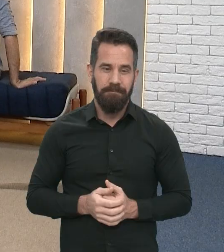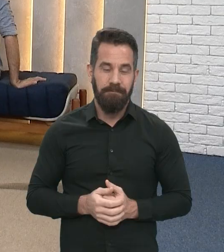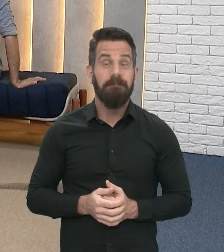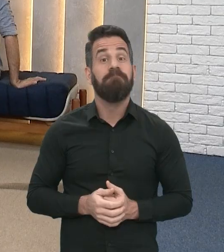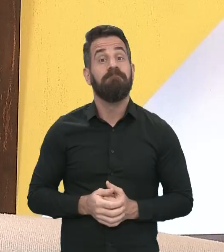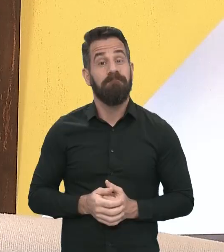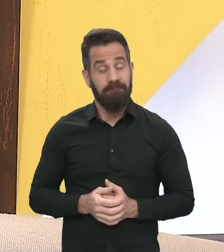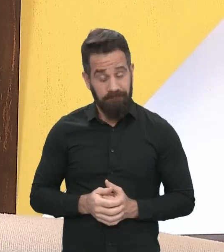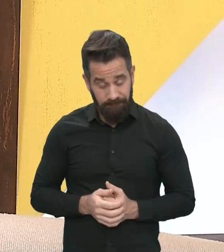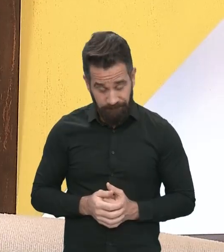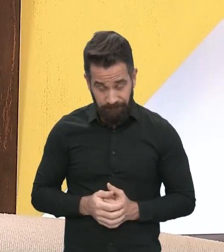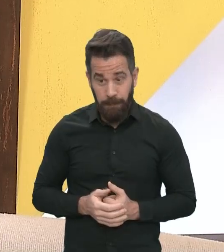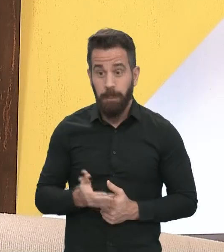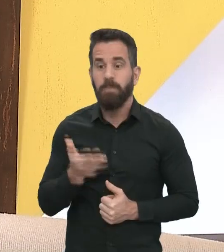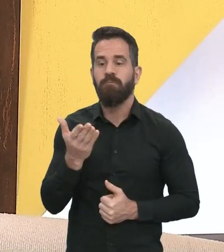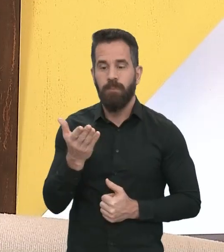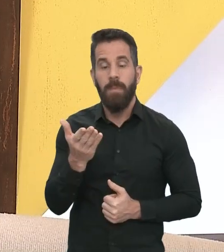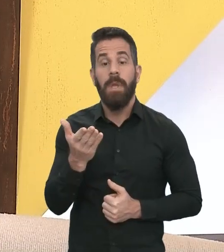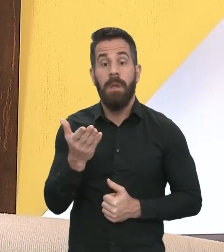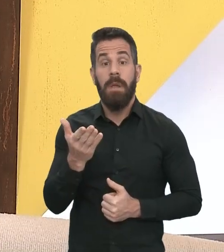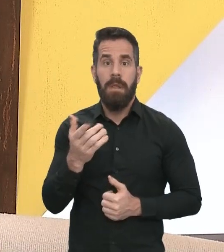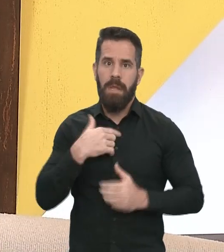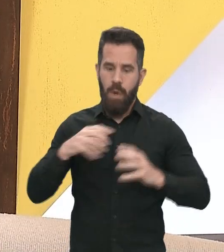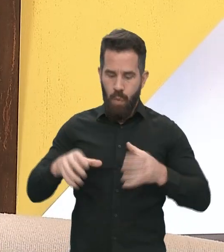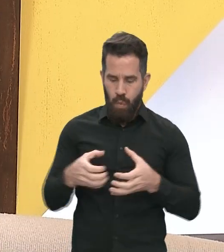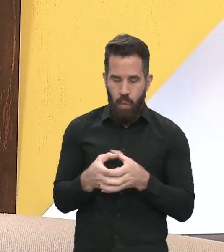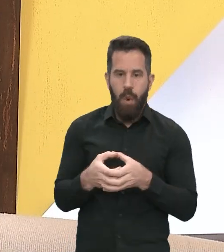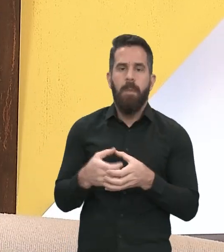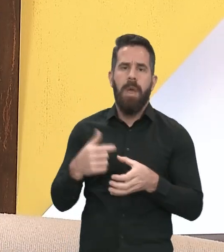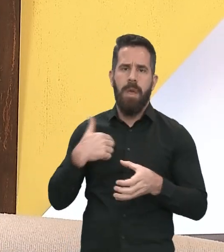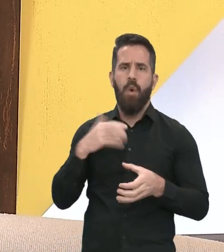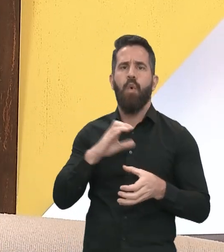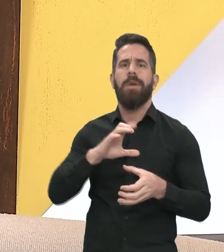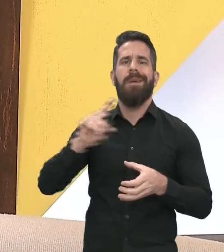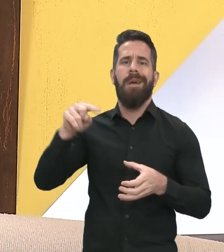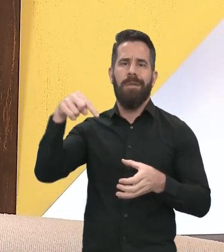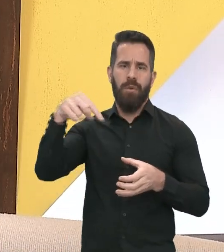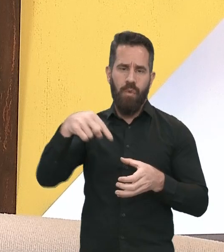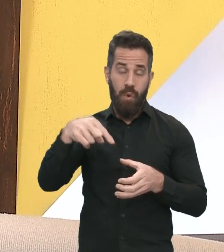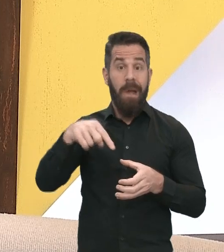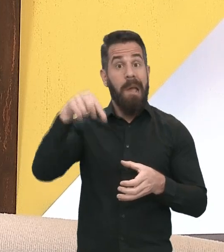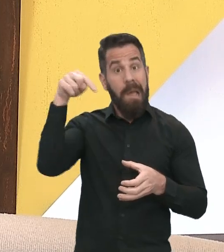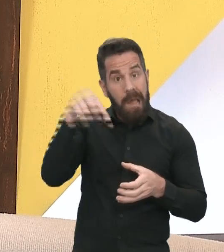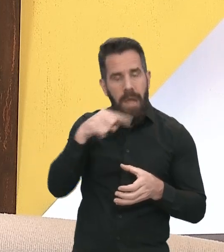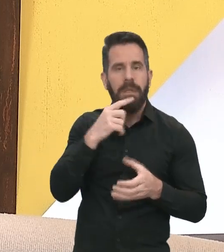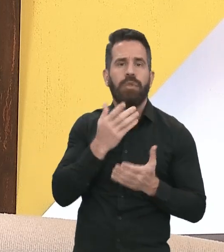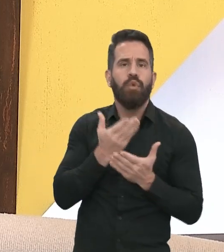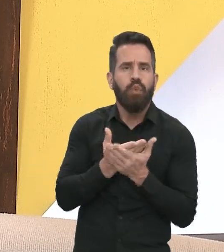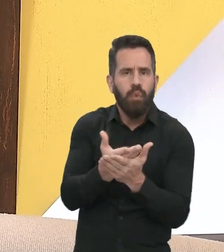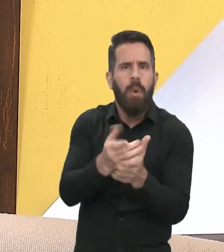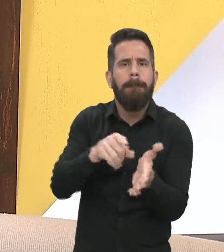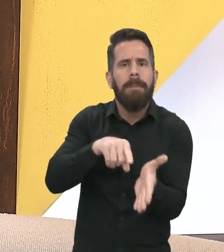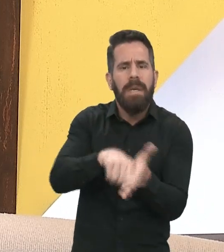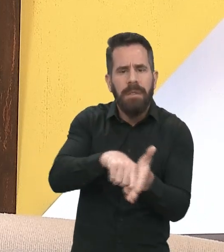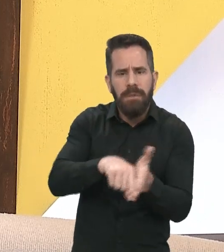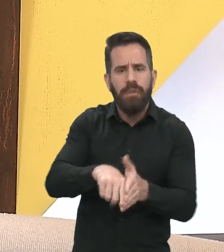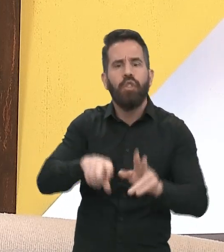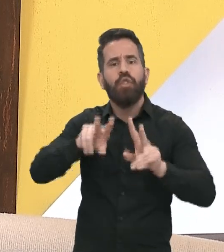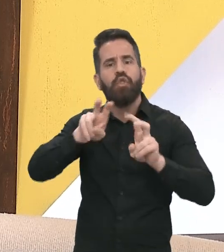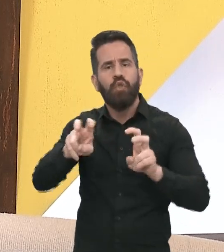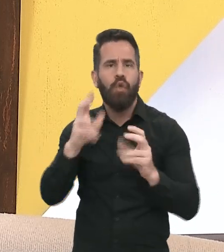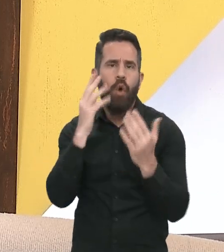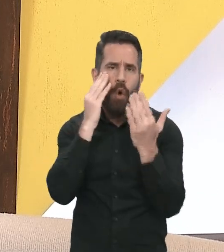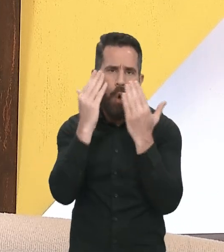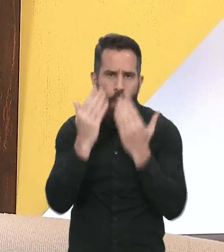O uso de telas, né? O grupo que eu coordeno aqui na UFG, que é o Grupo de Estudo e Pesquisa em Psicodiagnóstico na